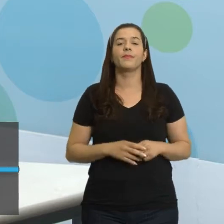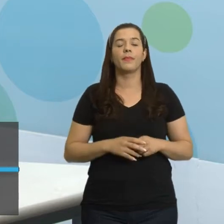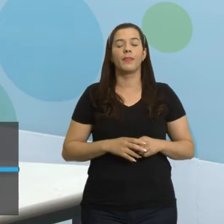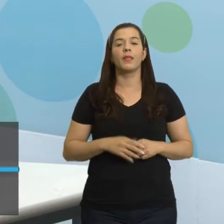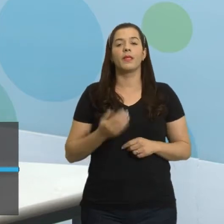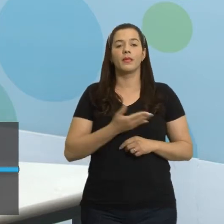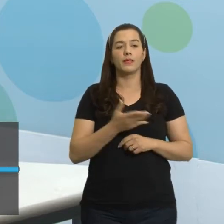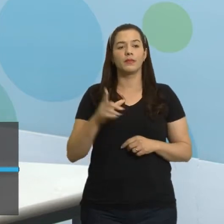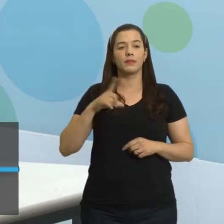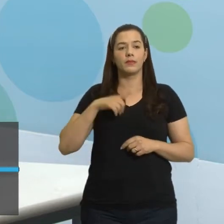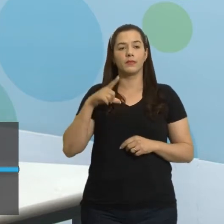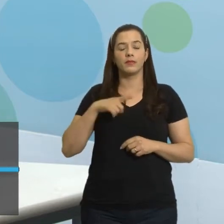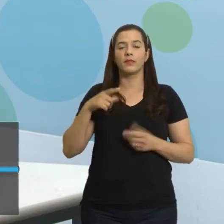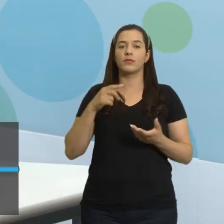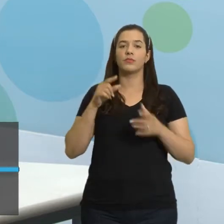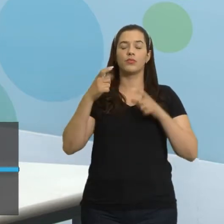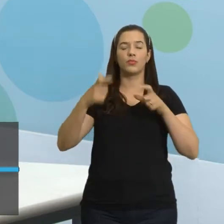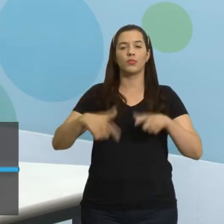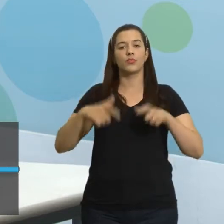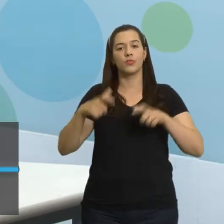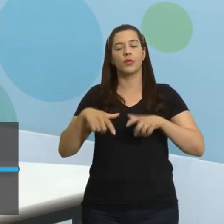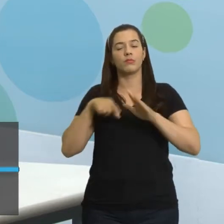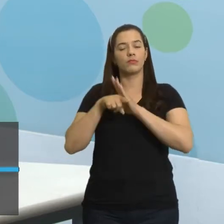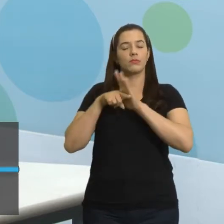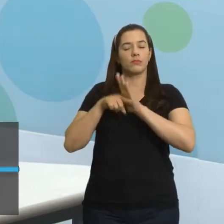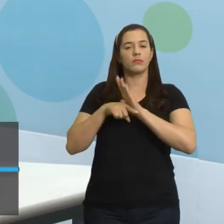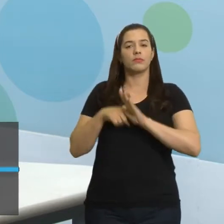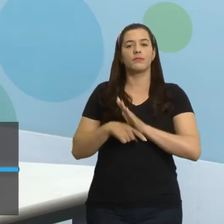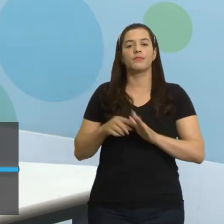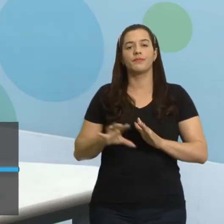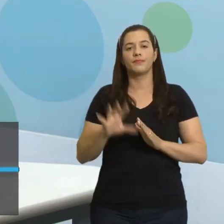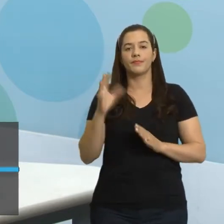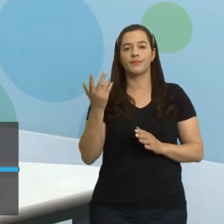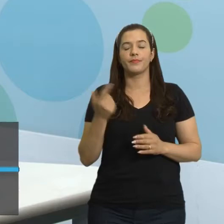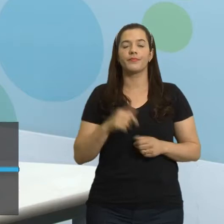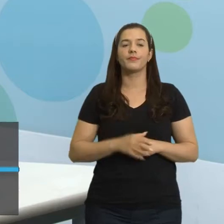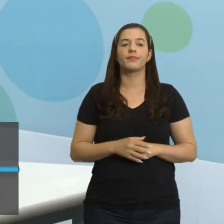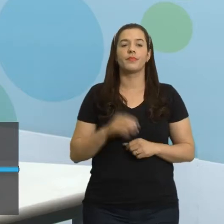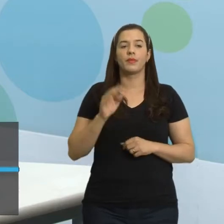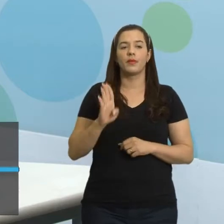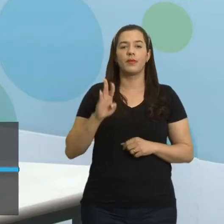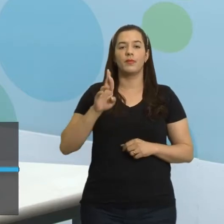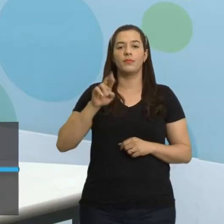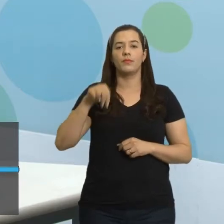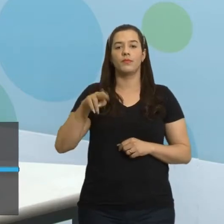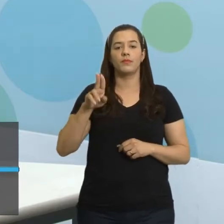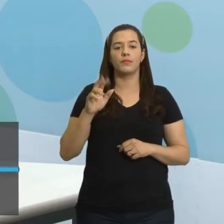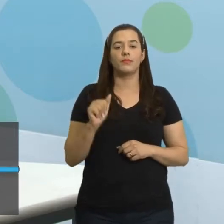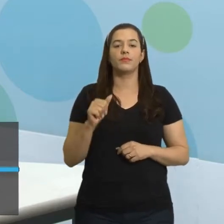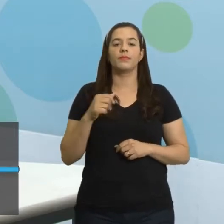e experimentos. Professora Bruna, pesquisa de campo.